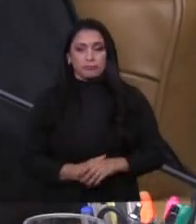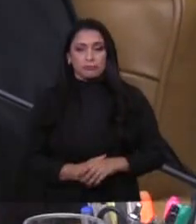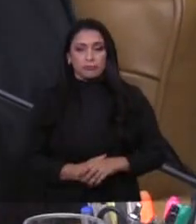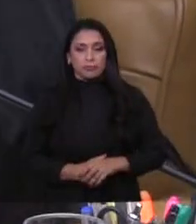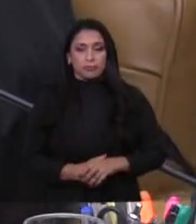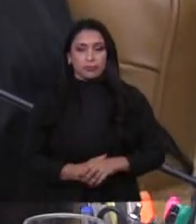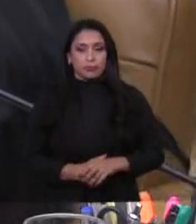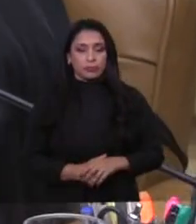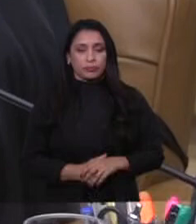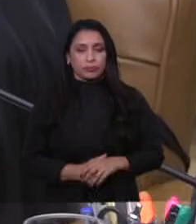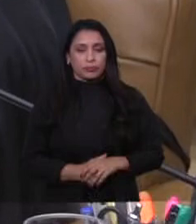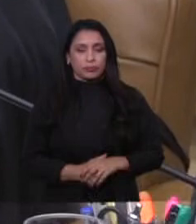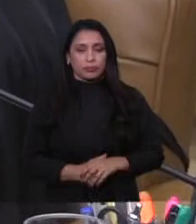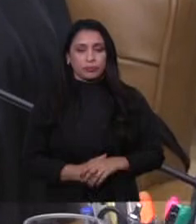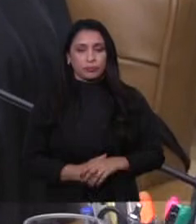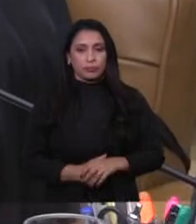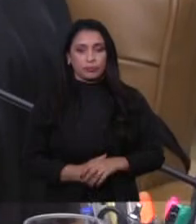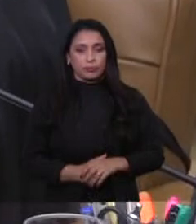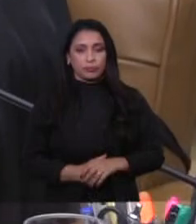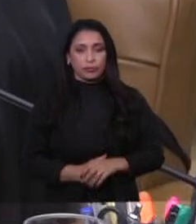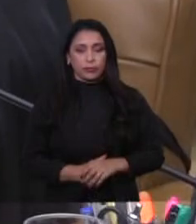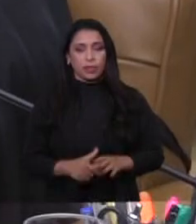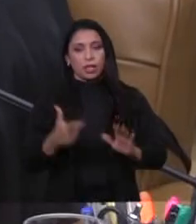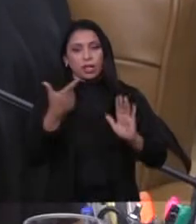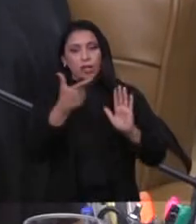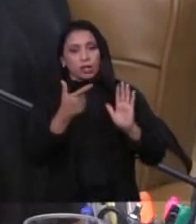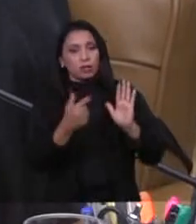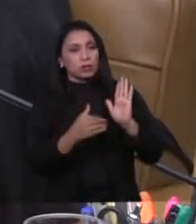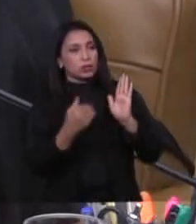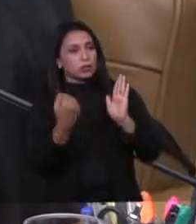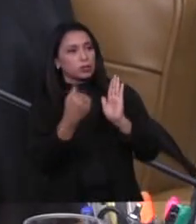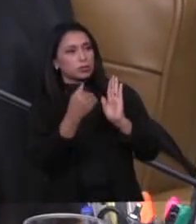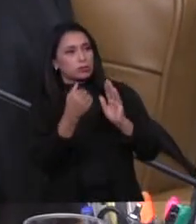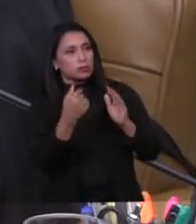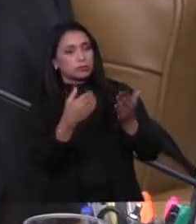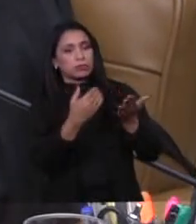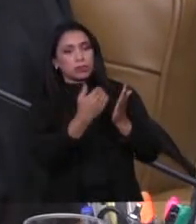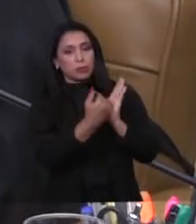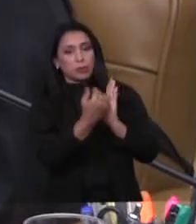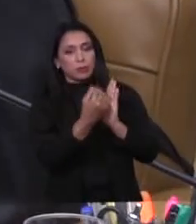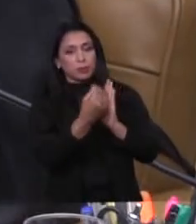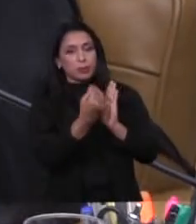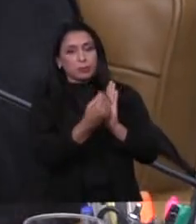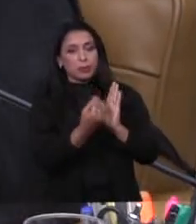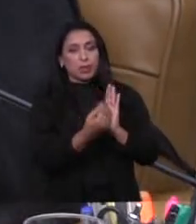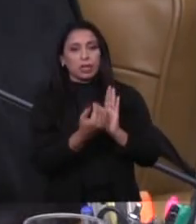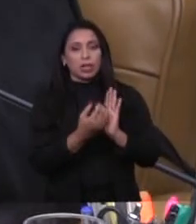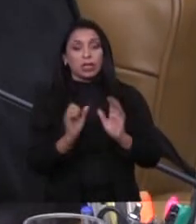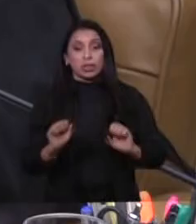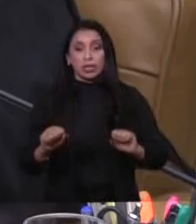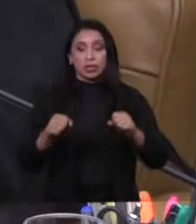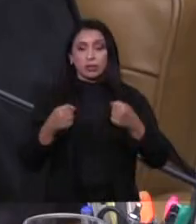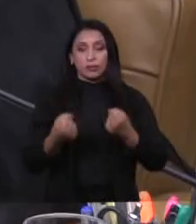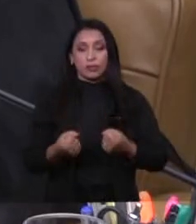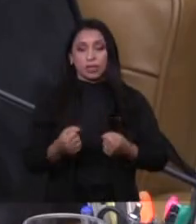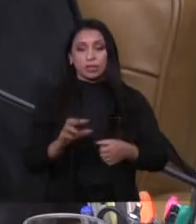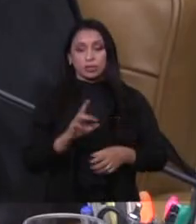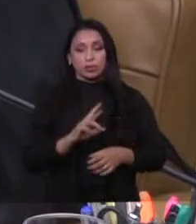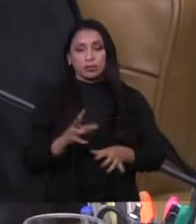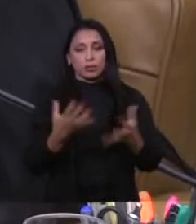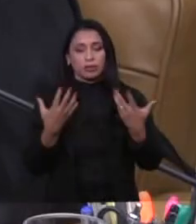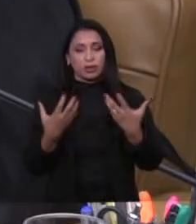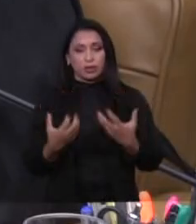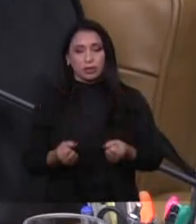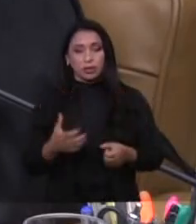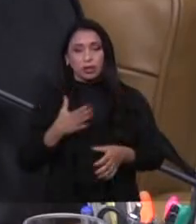Em relação às demais preliminares arguídas pela defesa, eu as rejeito e no meu voto eu